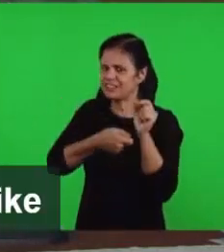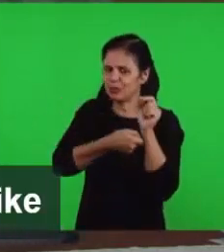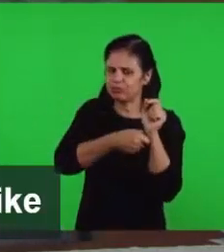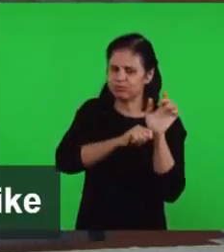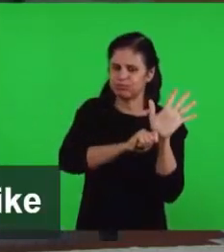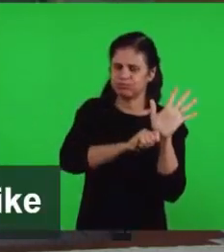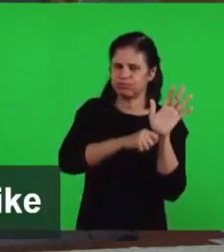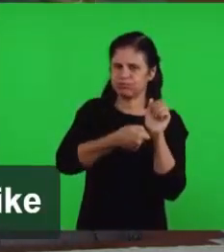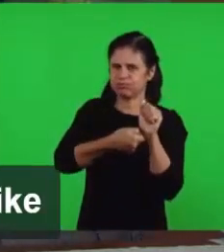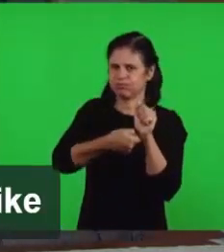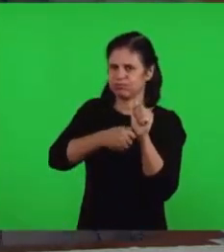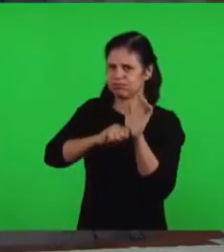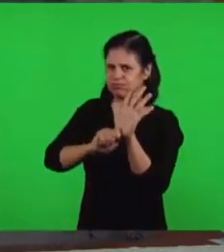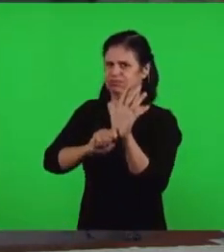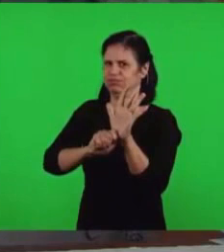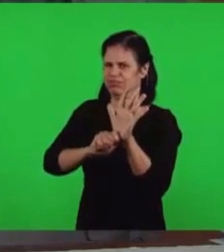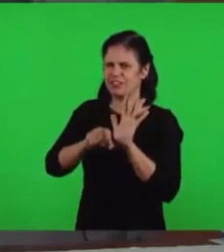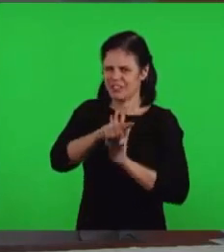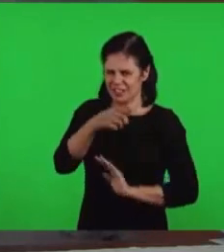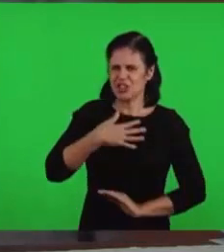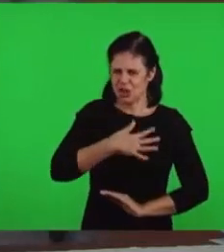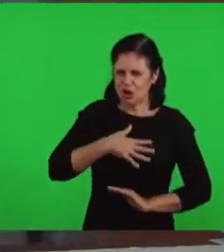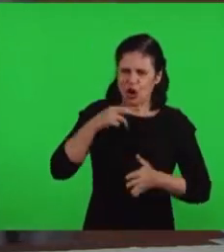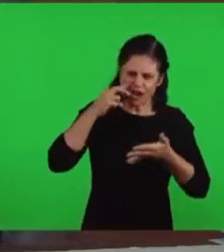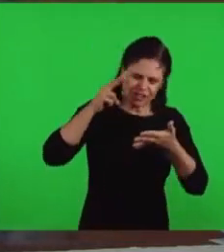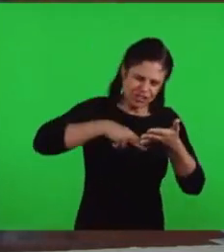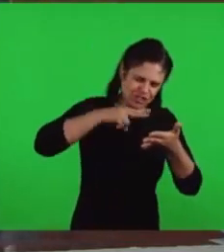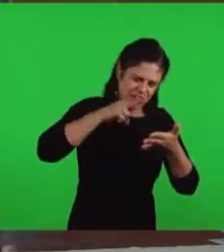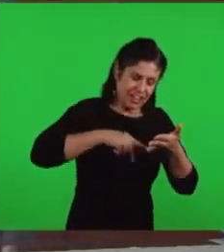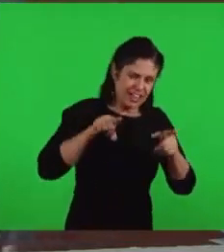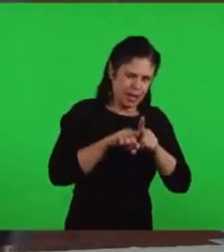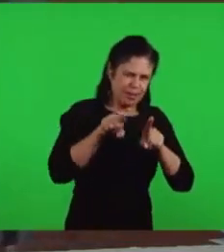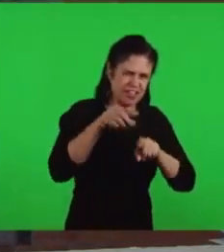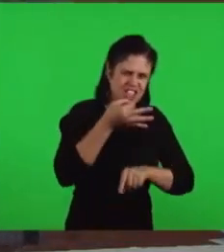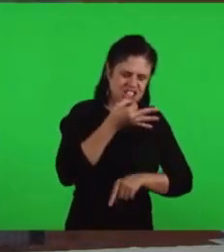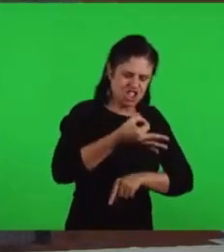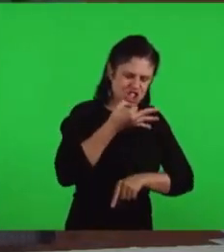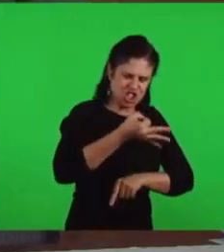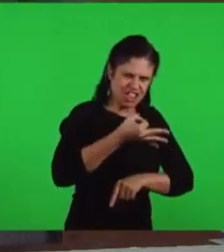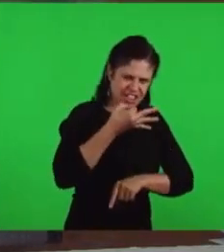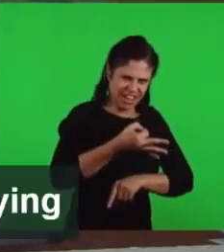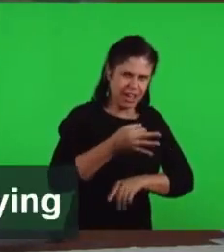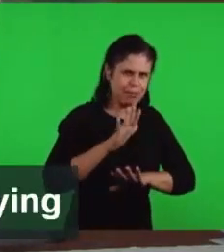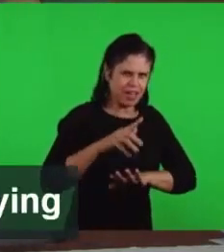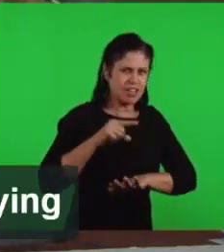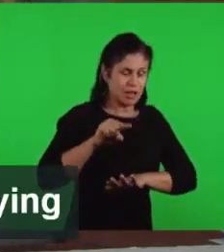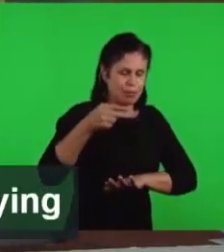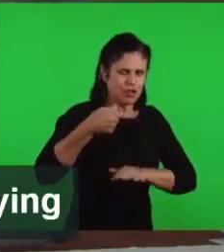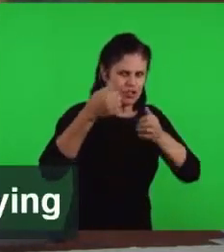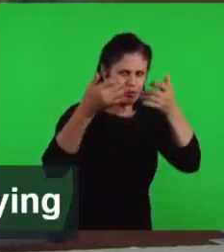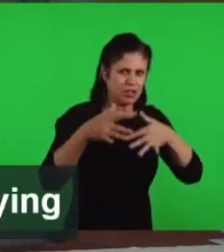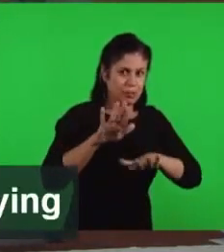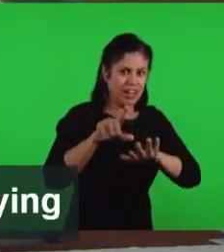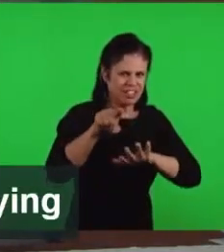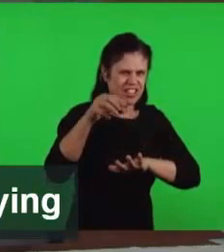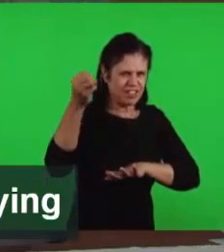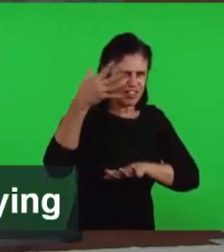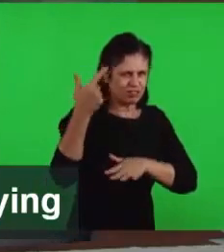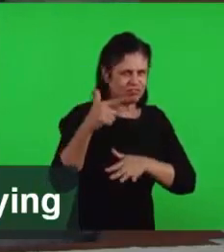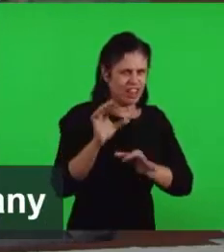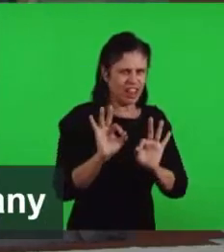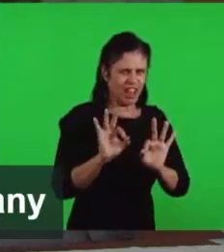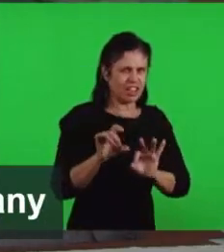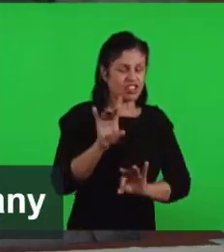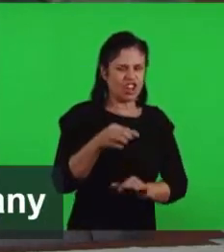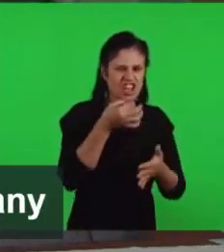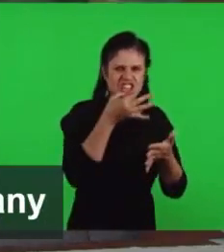de pessoas creem muito gostam muito de censurar sociedade ele não tem revelação de nada eles